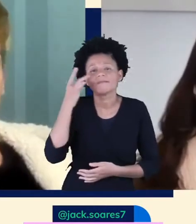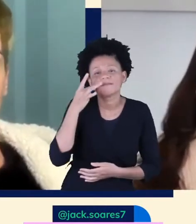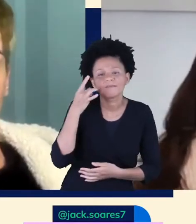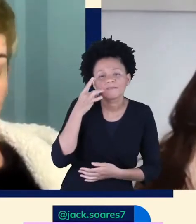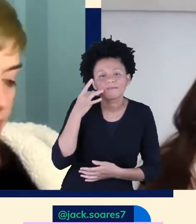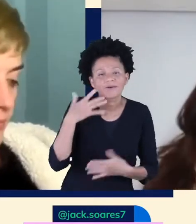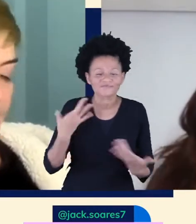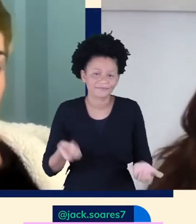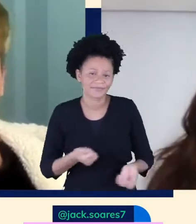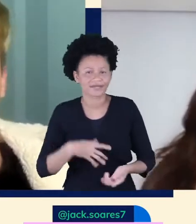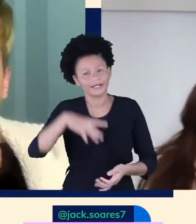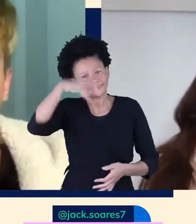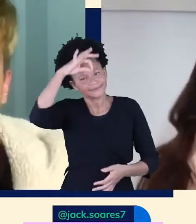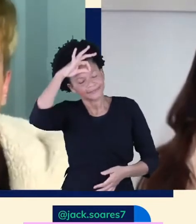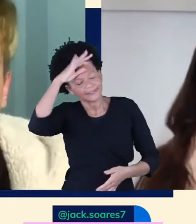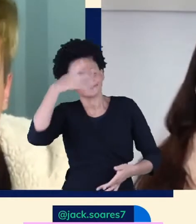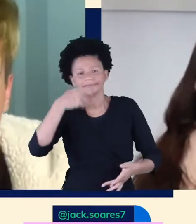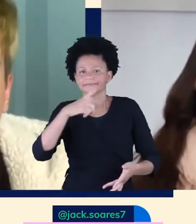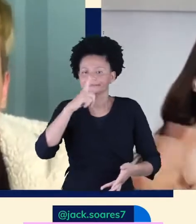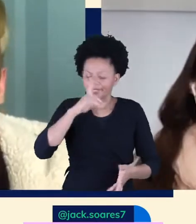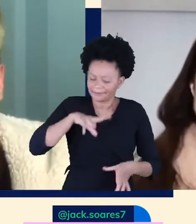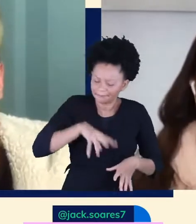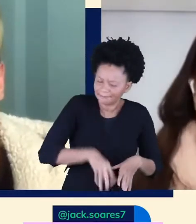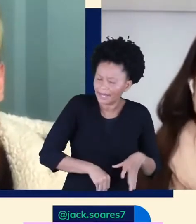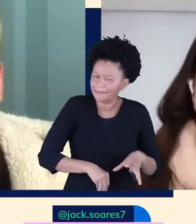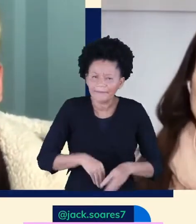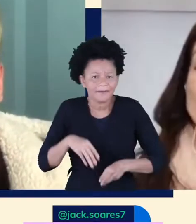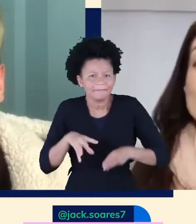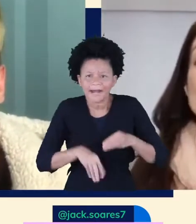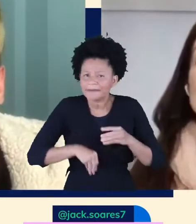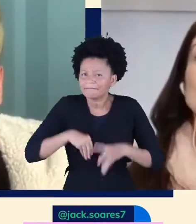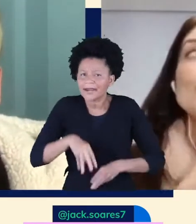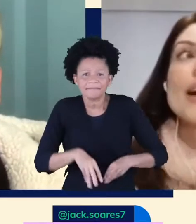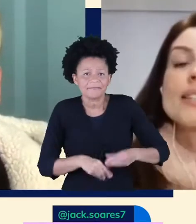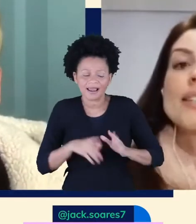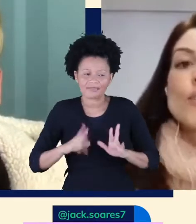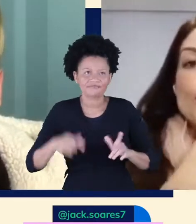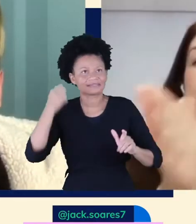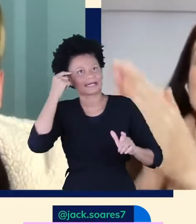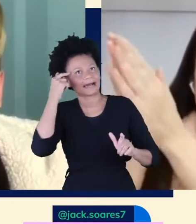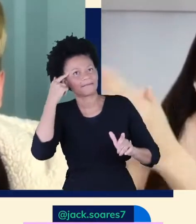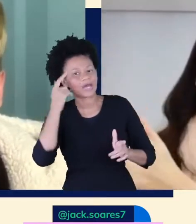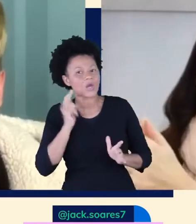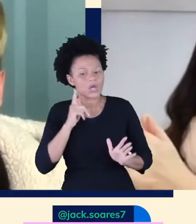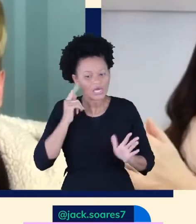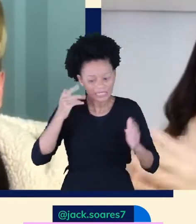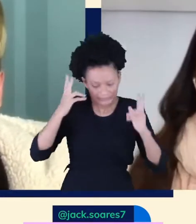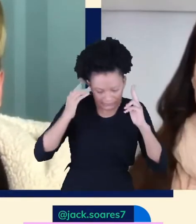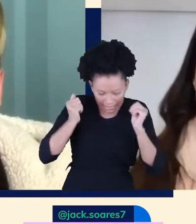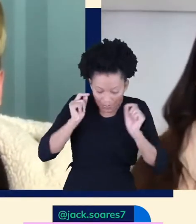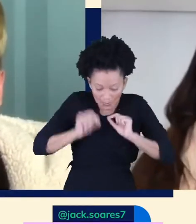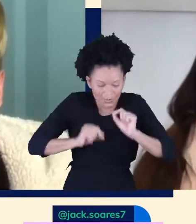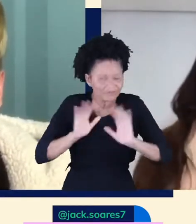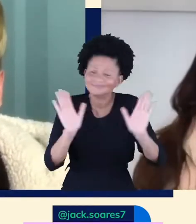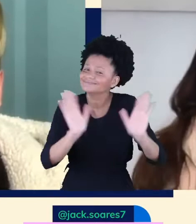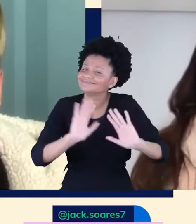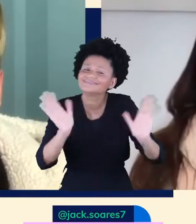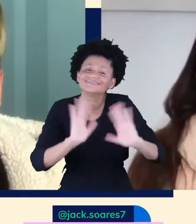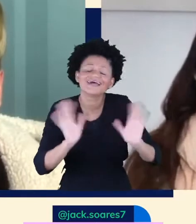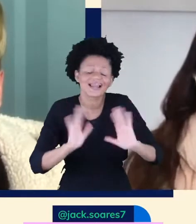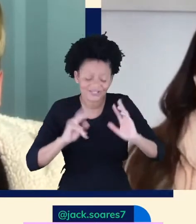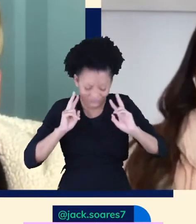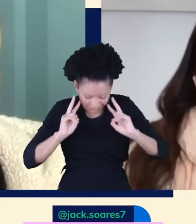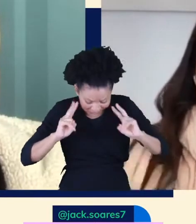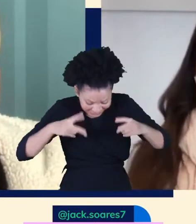pegar no bumbum e ela vai pegar no órgão genital do mesmo jeito que ela pega no pezinho. Ela não faz essa diferenciação. Quando ela pega,